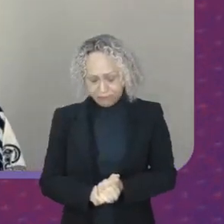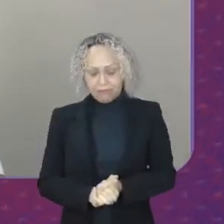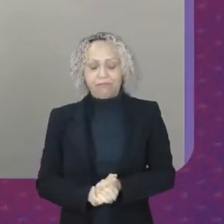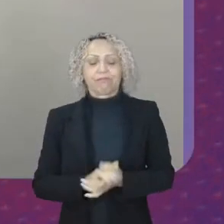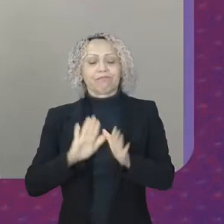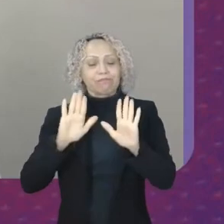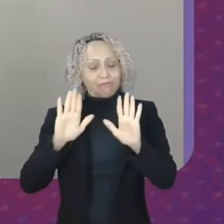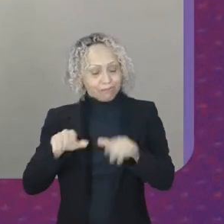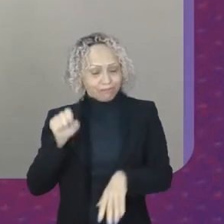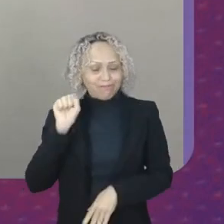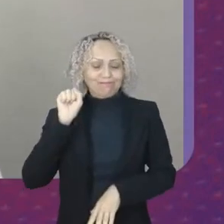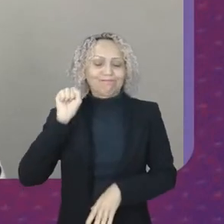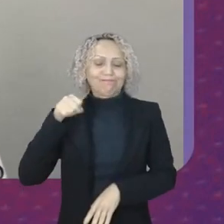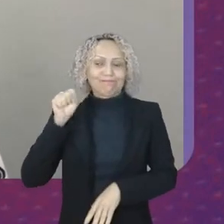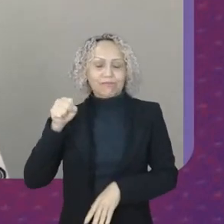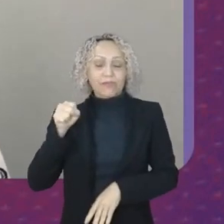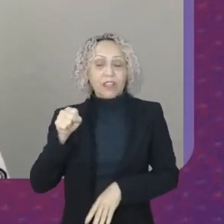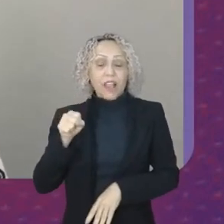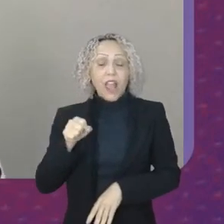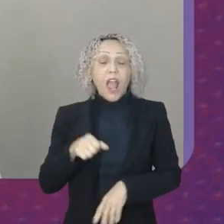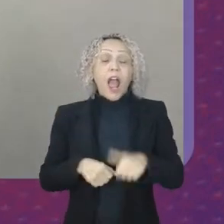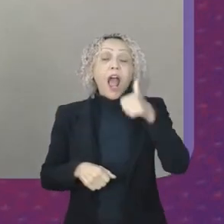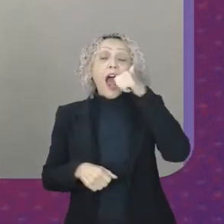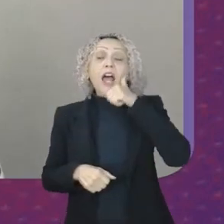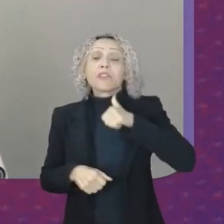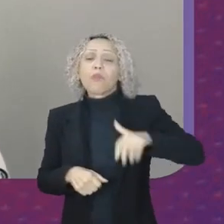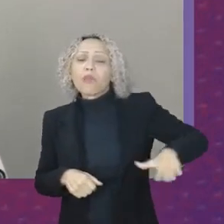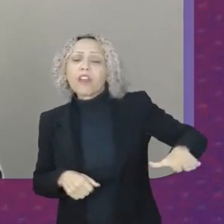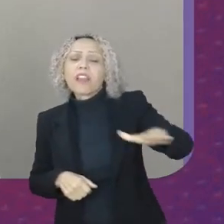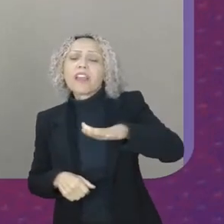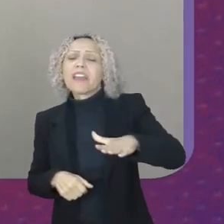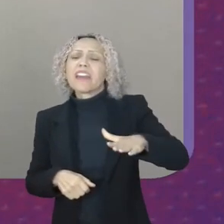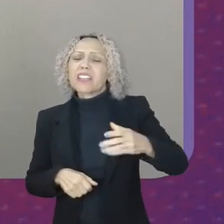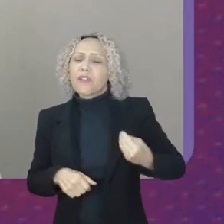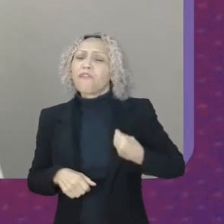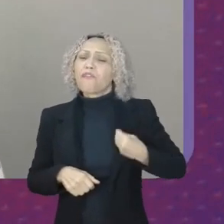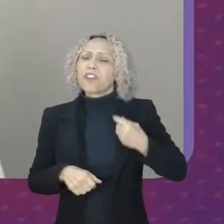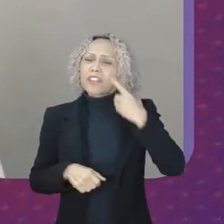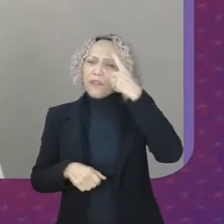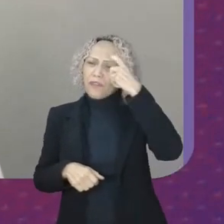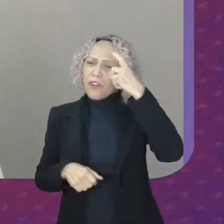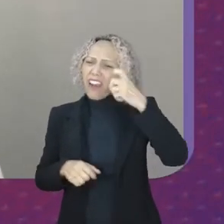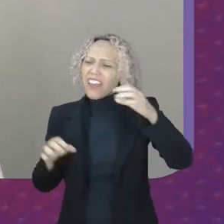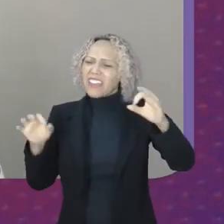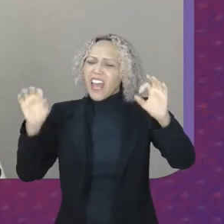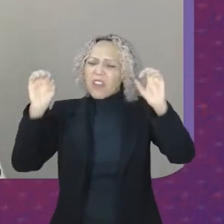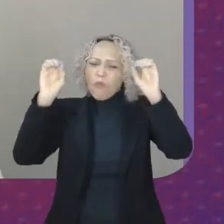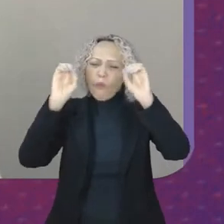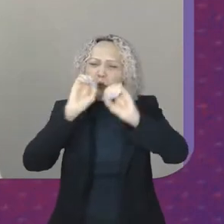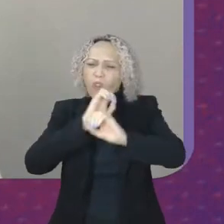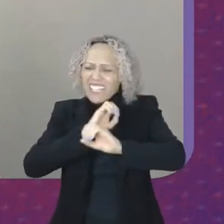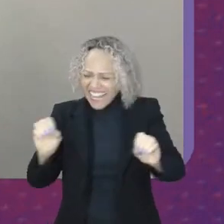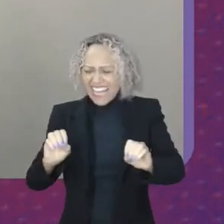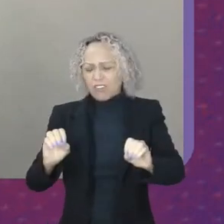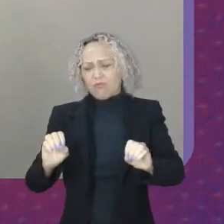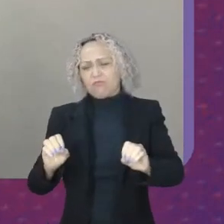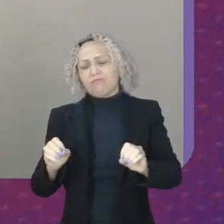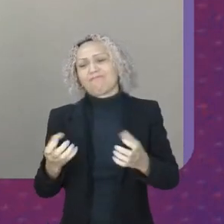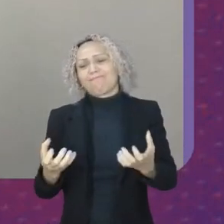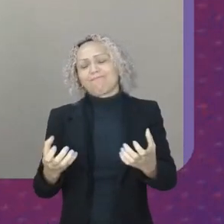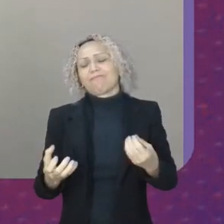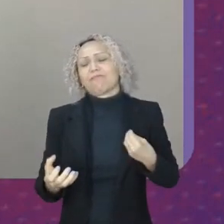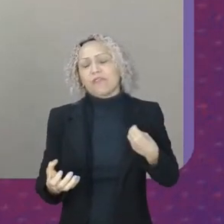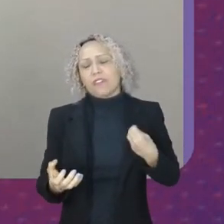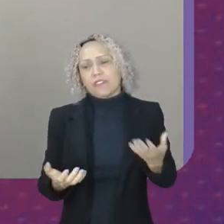Exatamente, Atiliana. As mulheres querem viver sem violência. E nós, da Secretaria Nacional de Enfrentamento